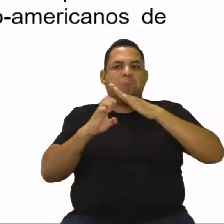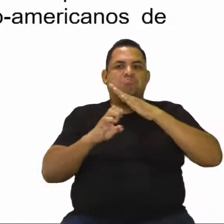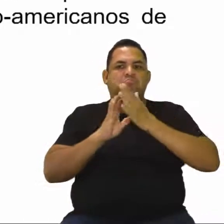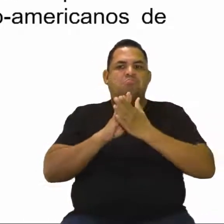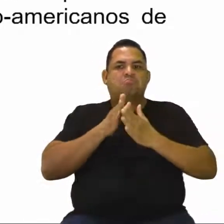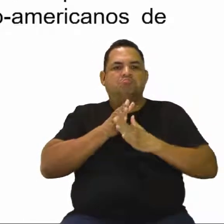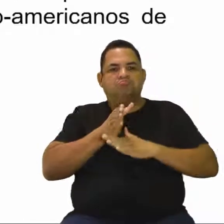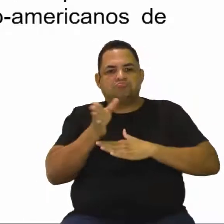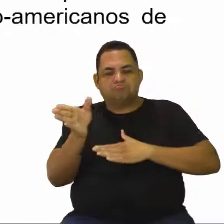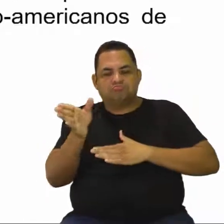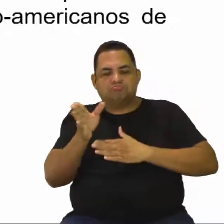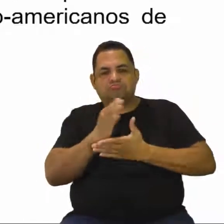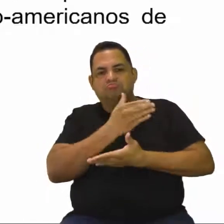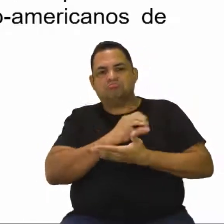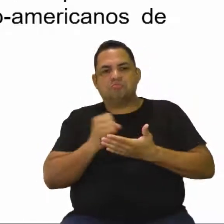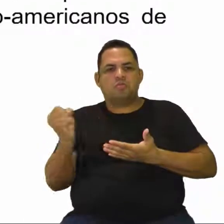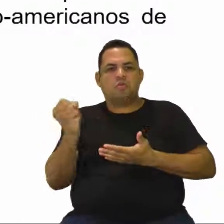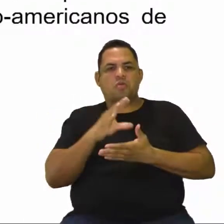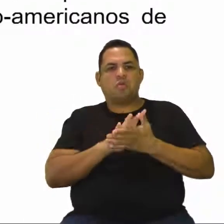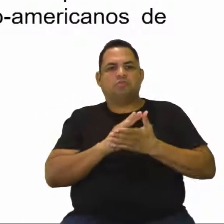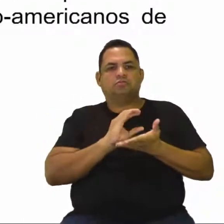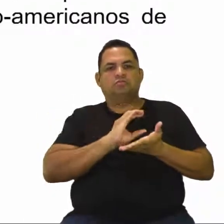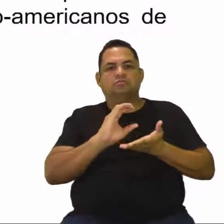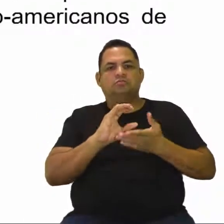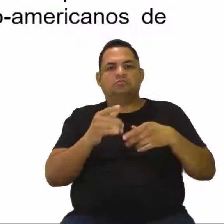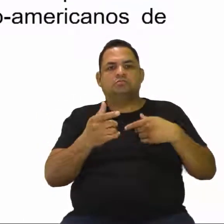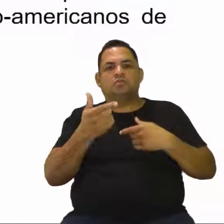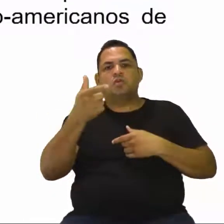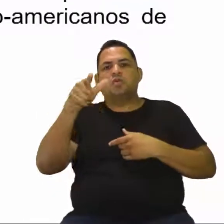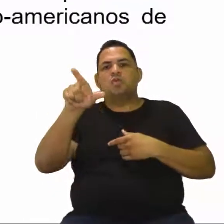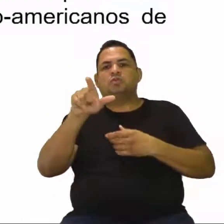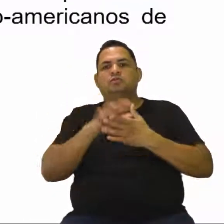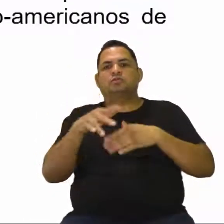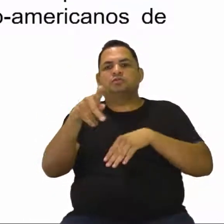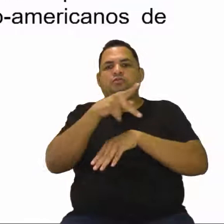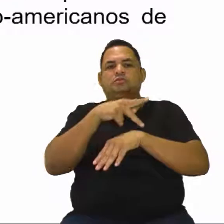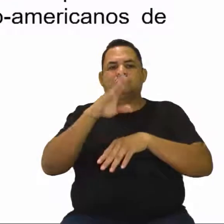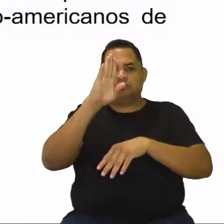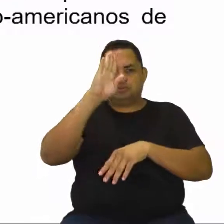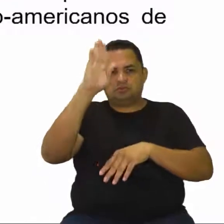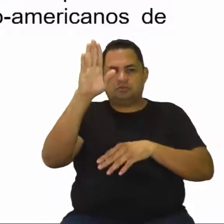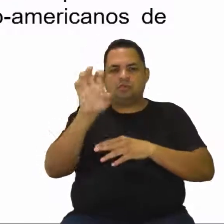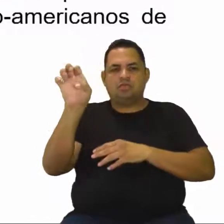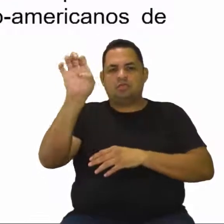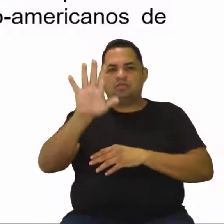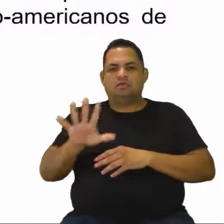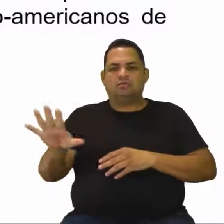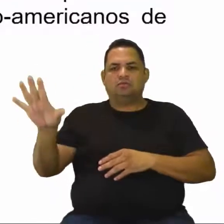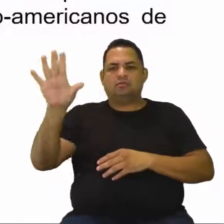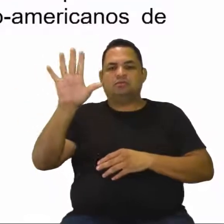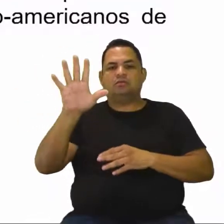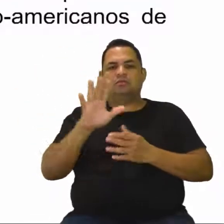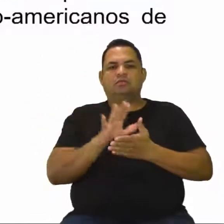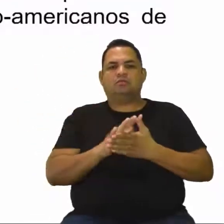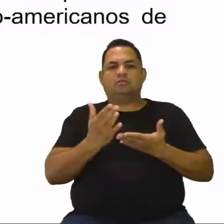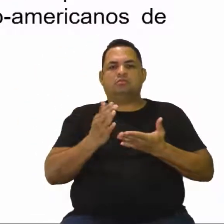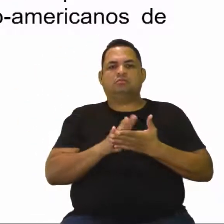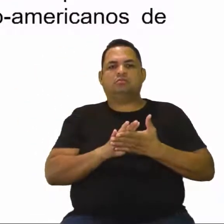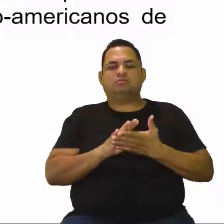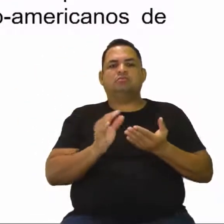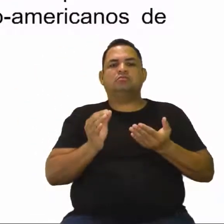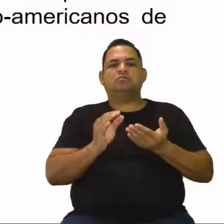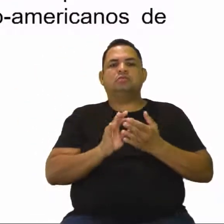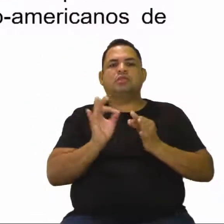empresas redirecionaram seus investimentos para outros países, principalmente os europeus, que estavam